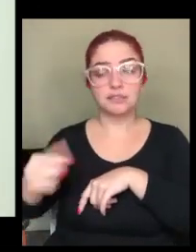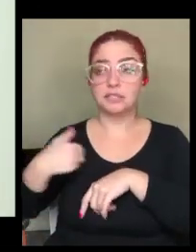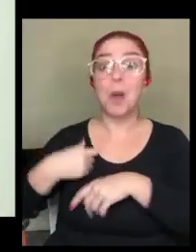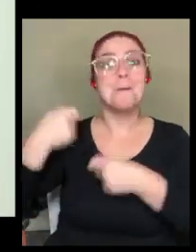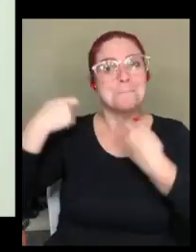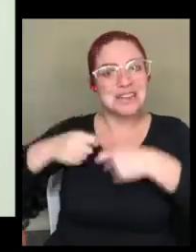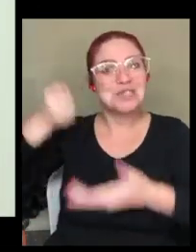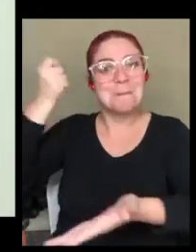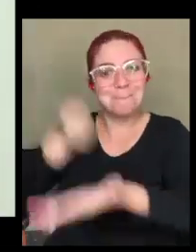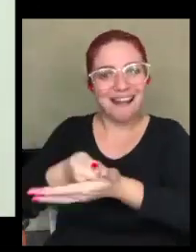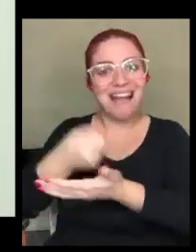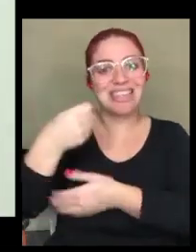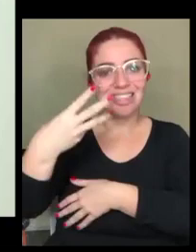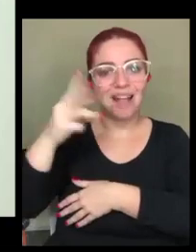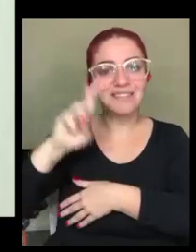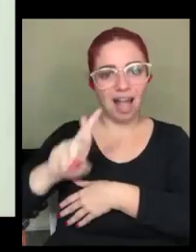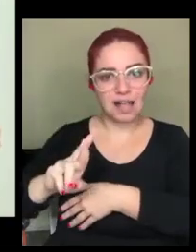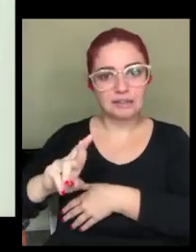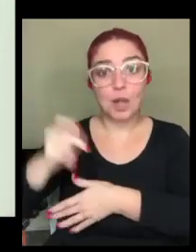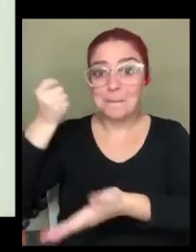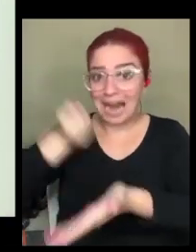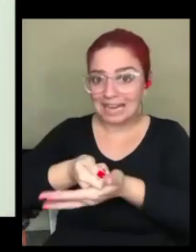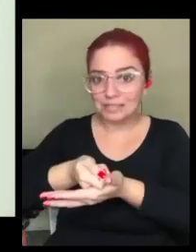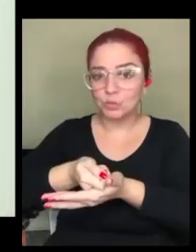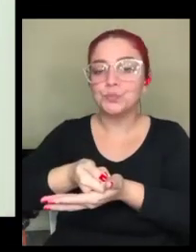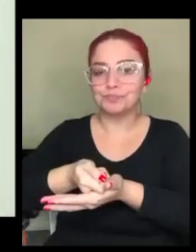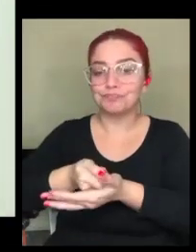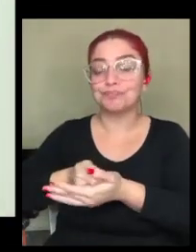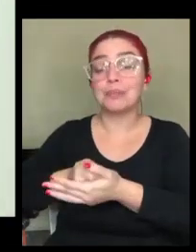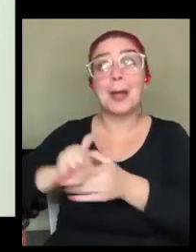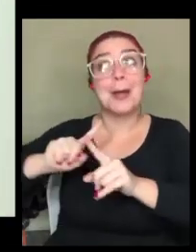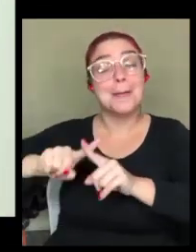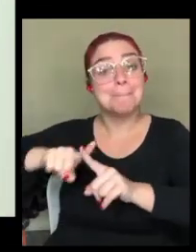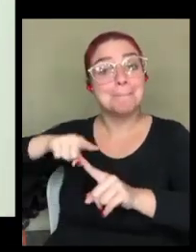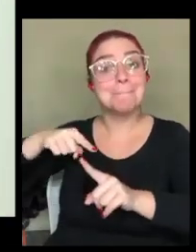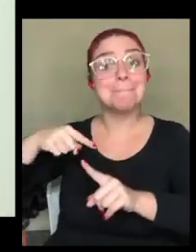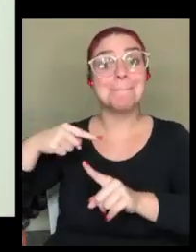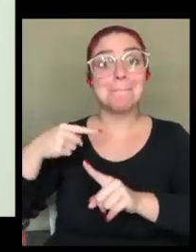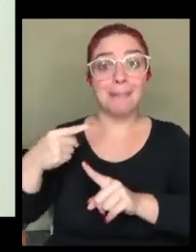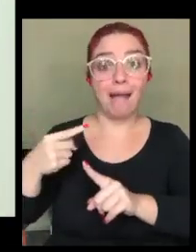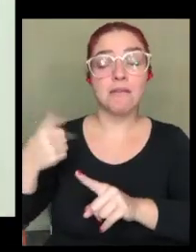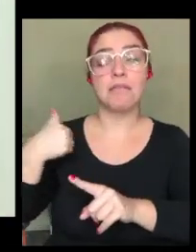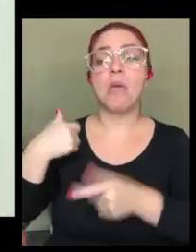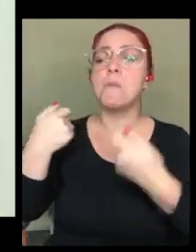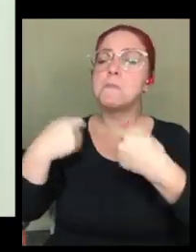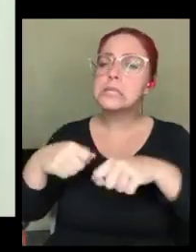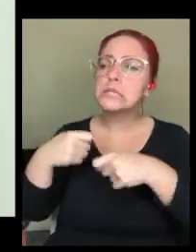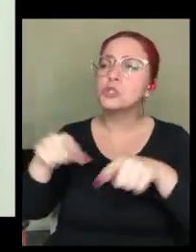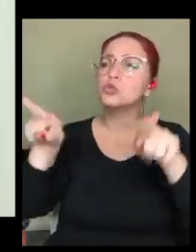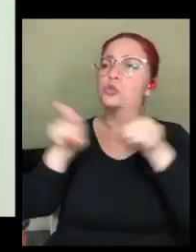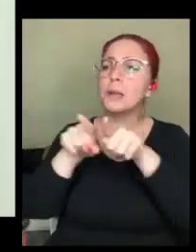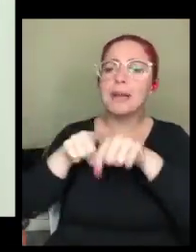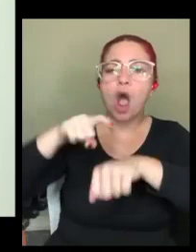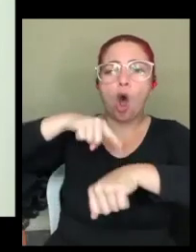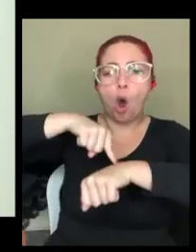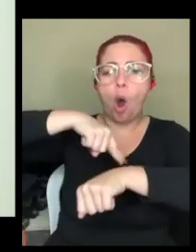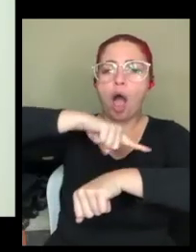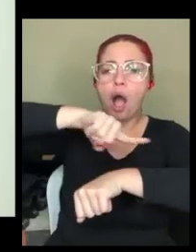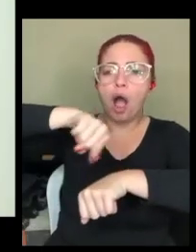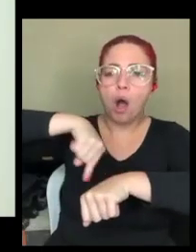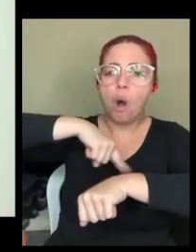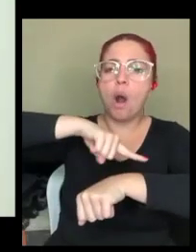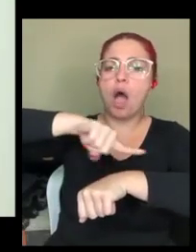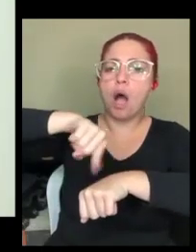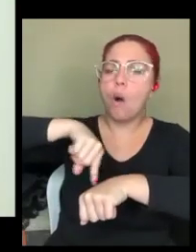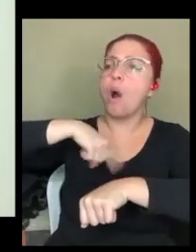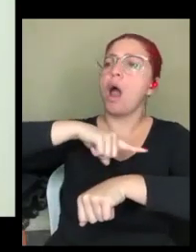Quer dizer que eu tenho que pagar R$3 para alugar a bicicleta. Mas eu tenho que pagar um valor por